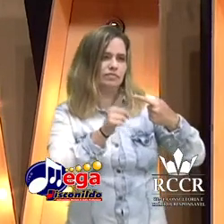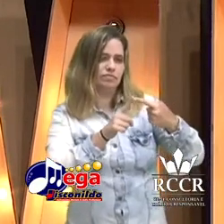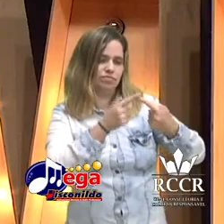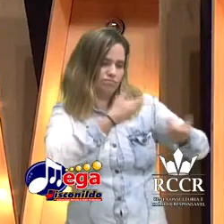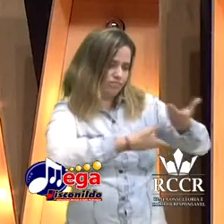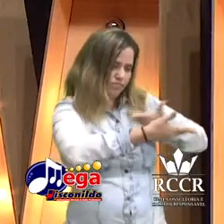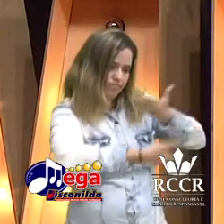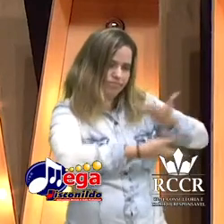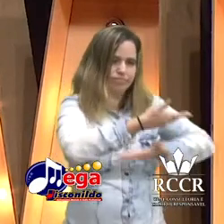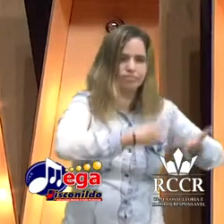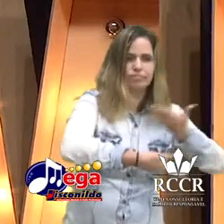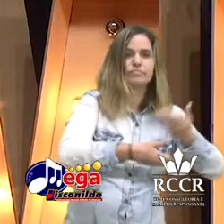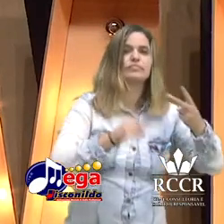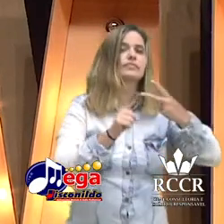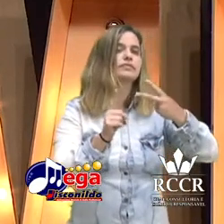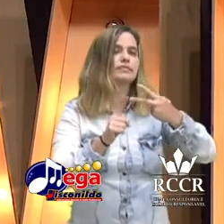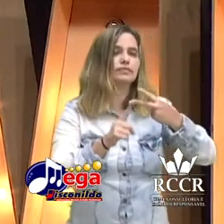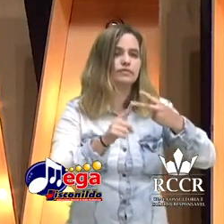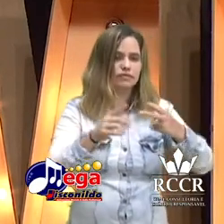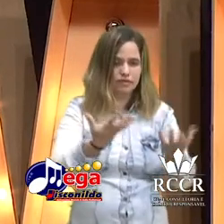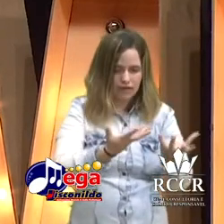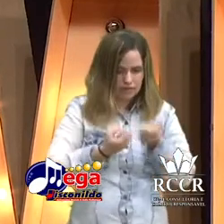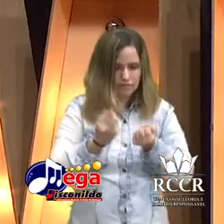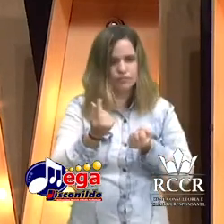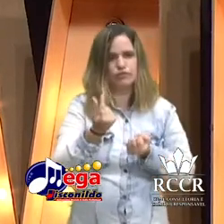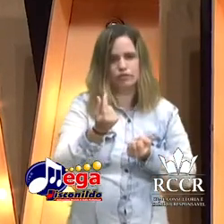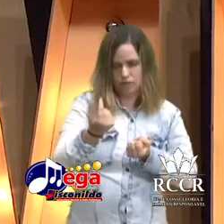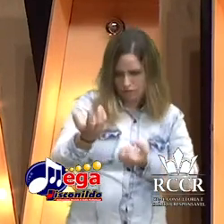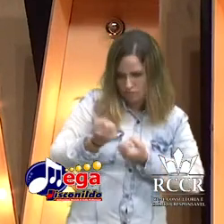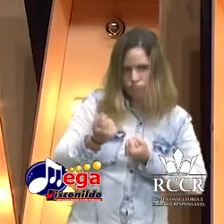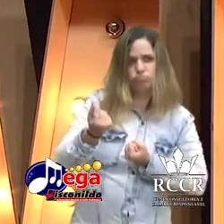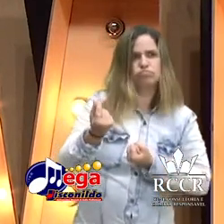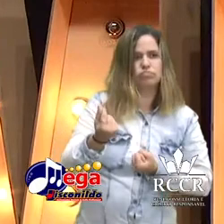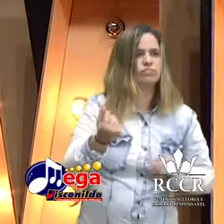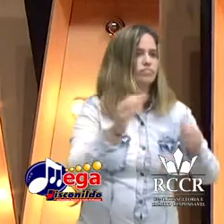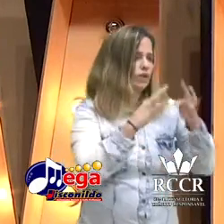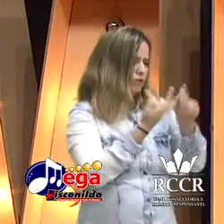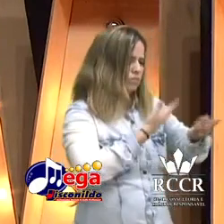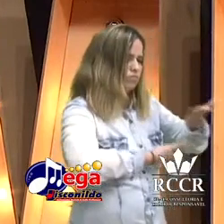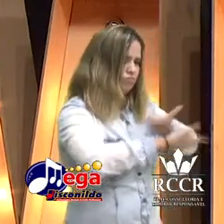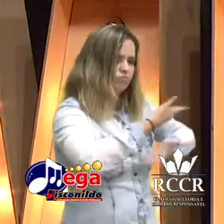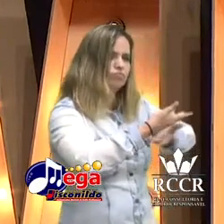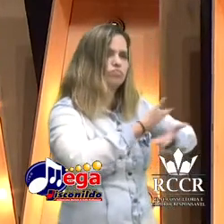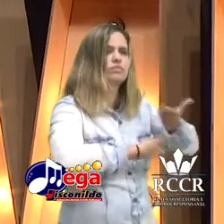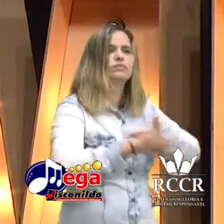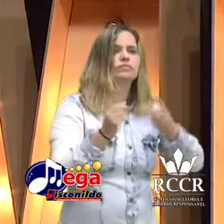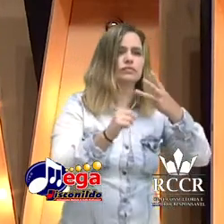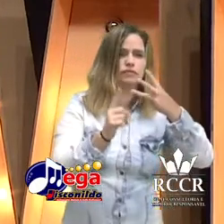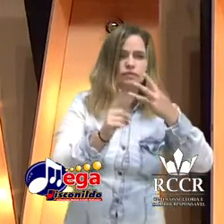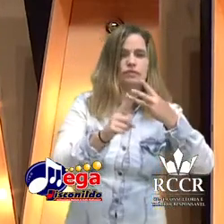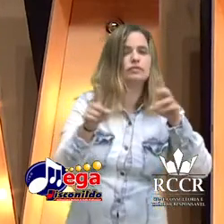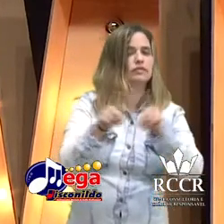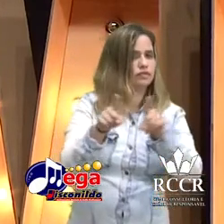família. Terceiro alvo, é de ter apoio e otimismo em qualquer situação, não só dedo e língua afiada. O quarto alvo, é de